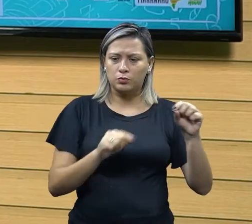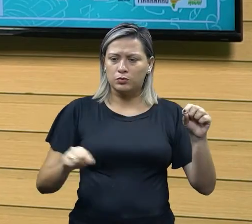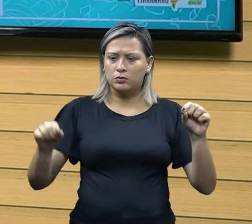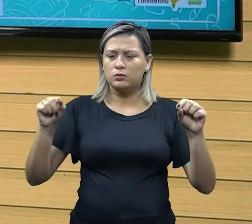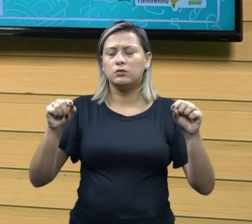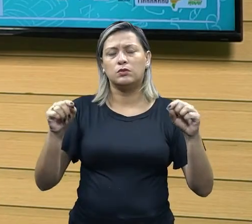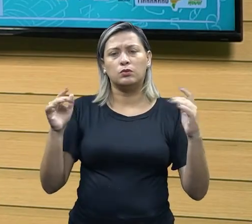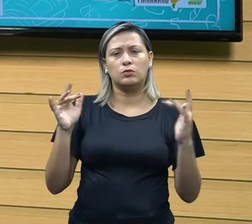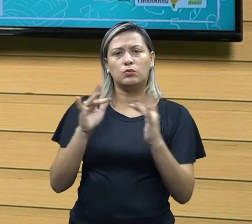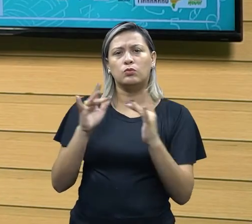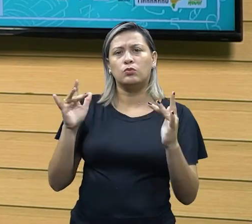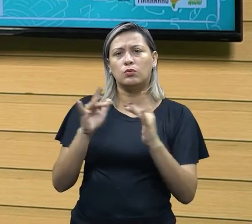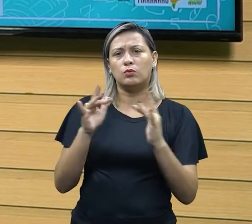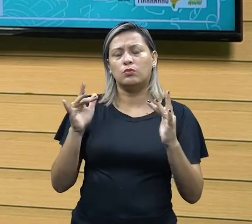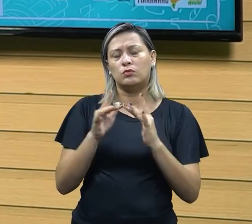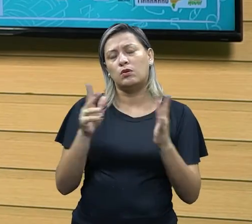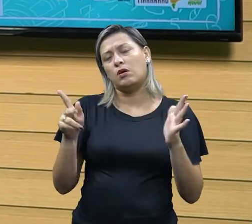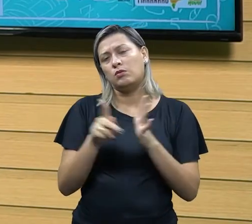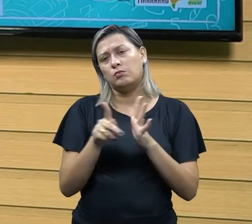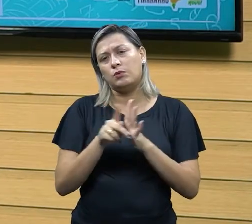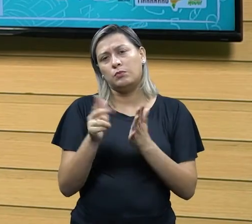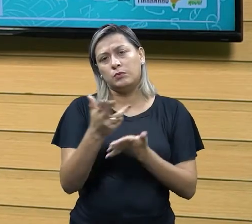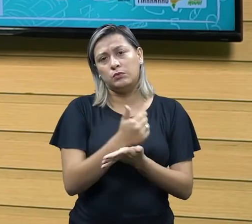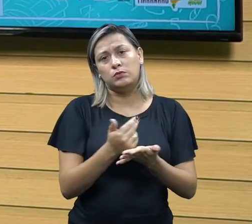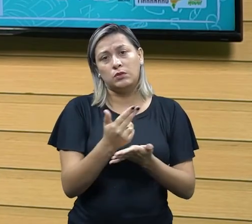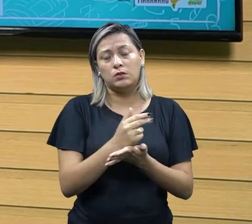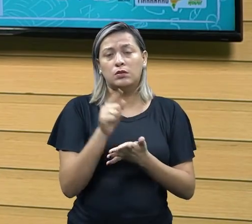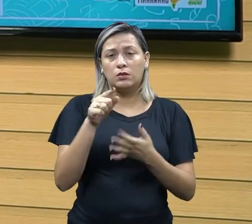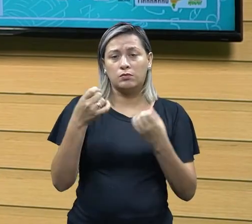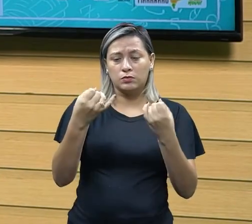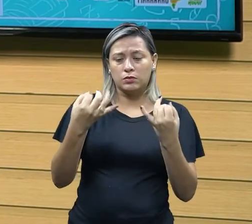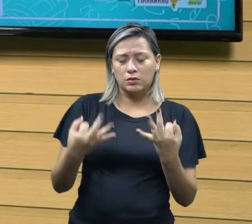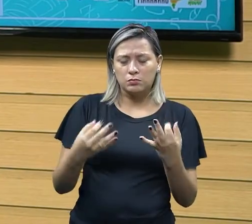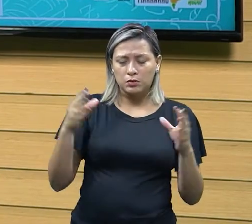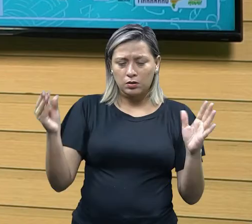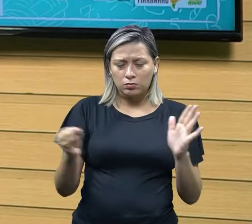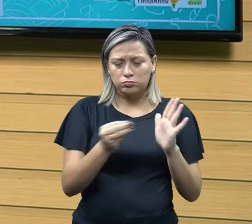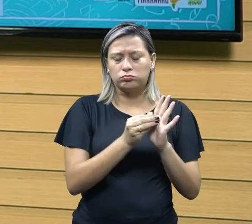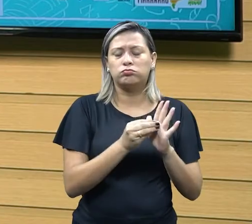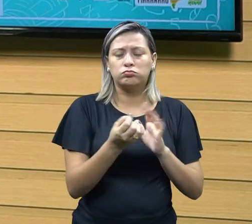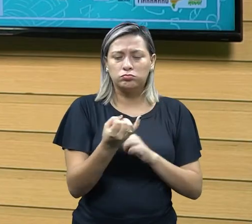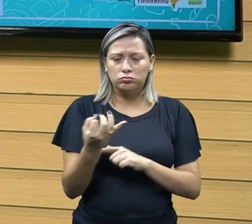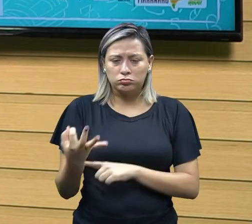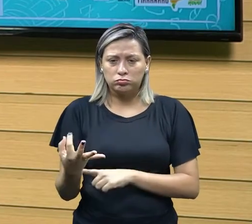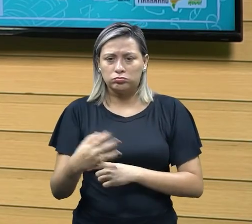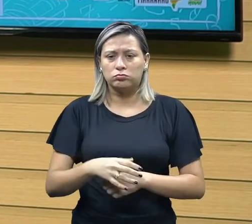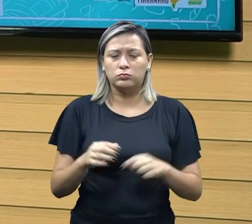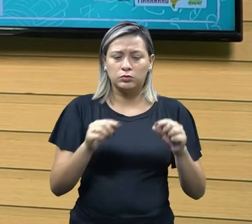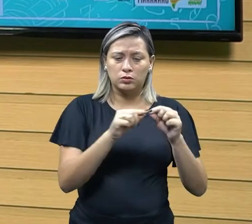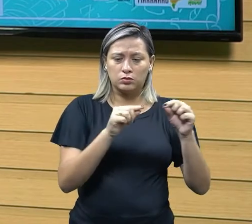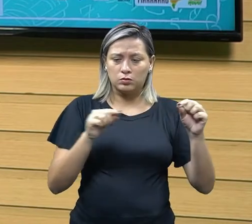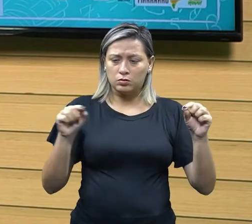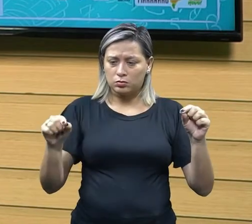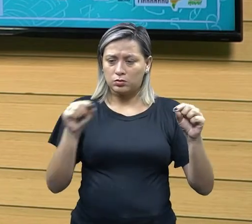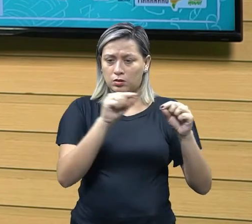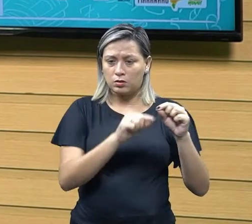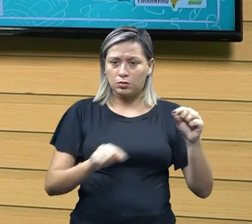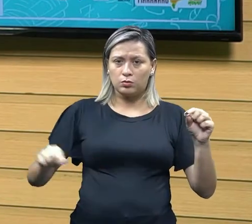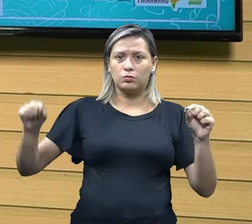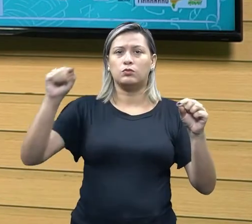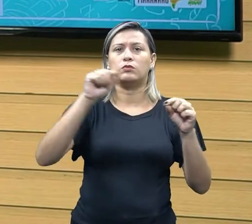alguma parte daquele nosso desenho, e aí você especifica os pontos onde vai passar, e aí o círculo é